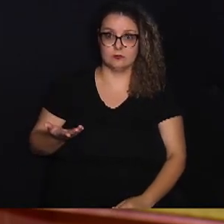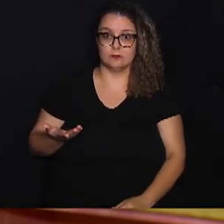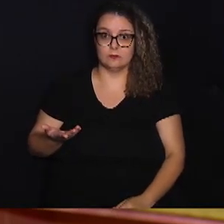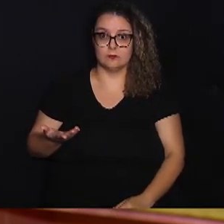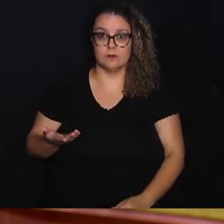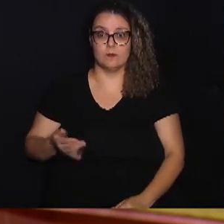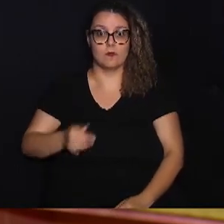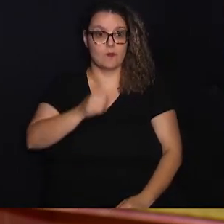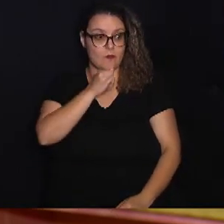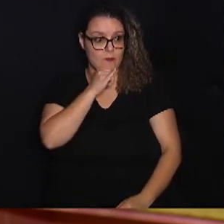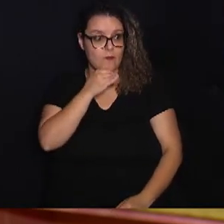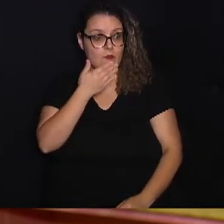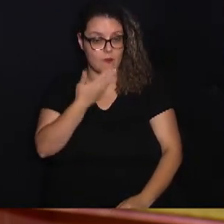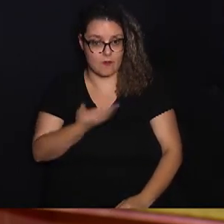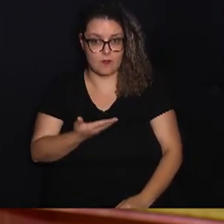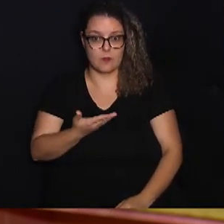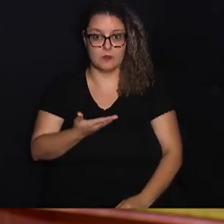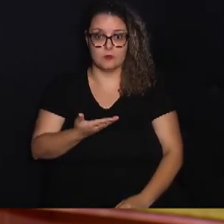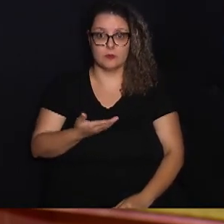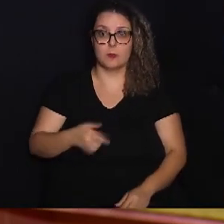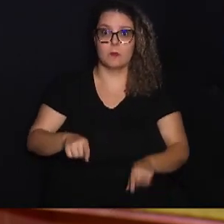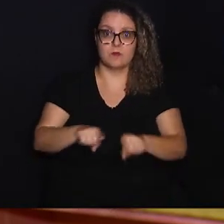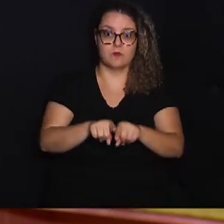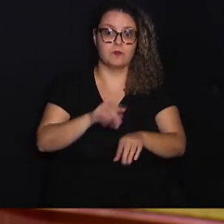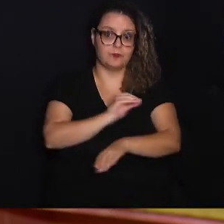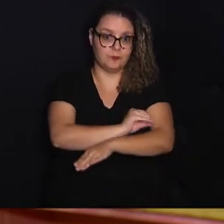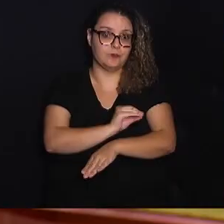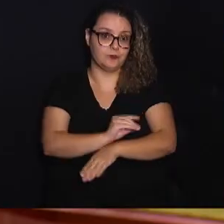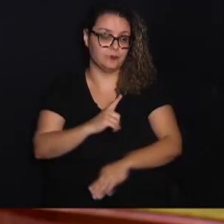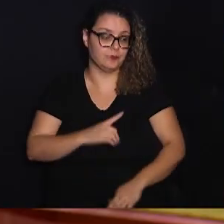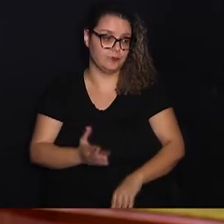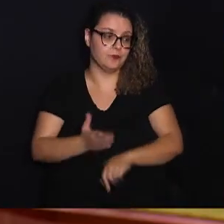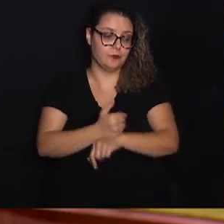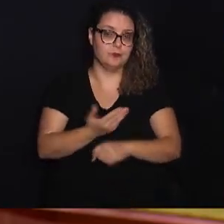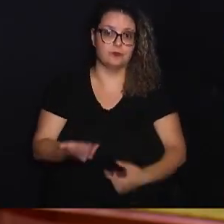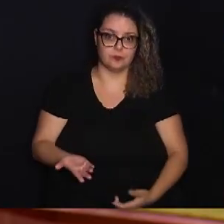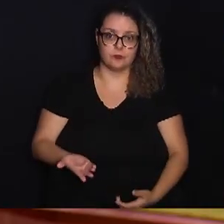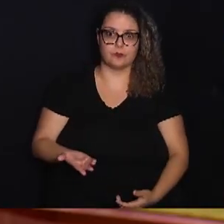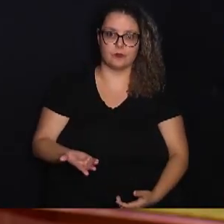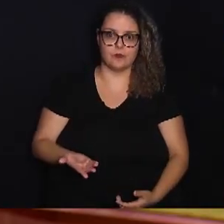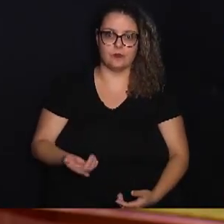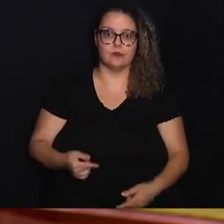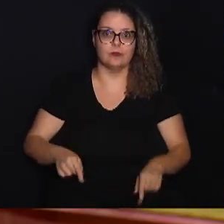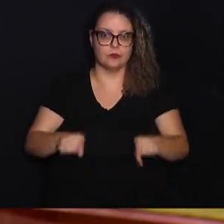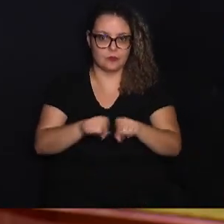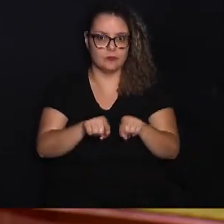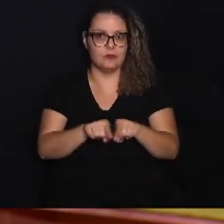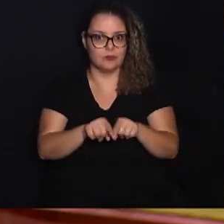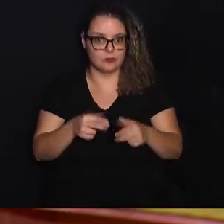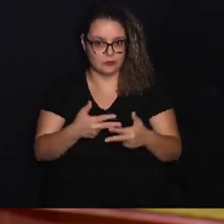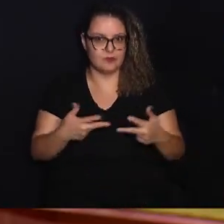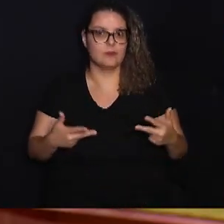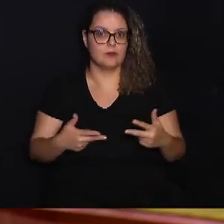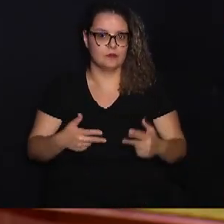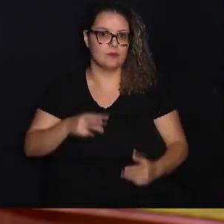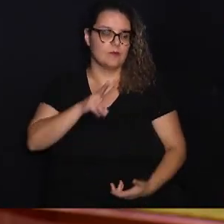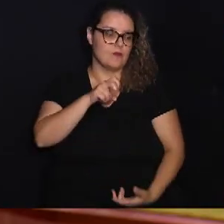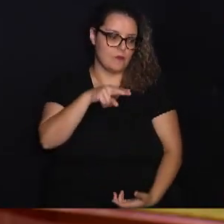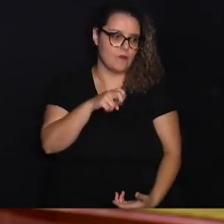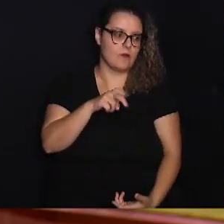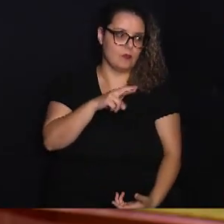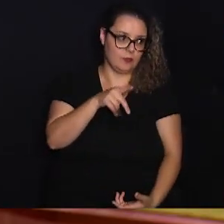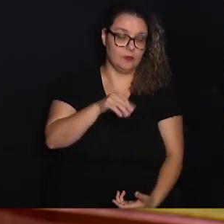pelo exemplo e pelo cuidado que eles tinham, né? Então, também tem essa coisa da veneração que a gente está